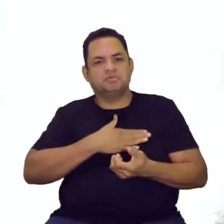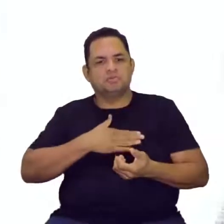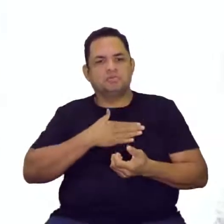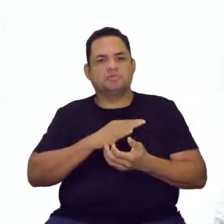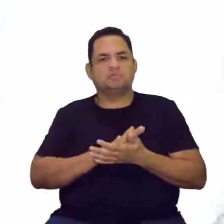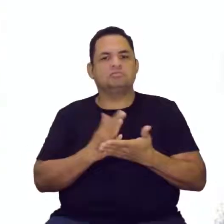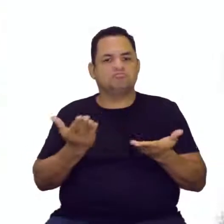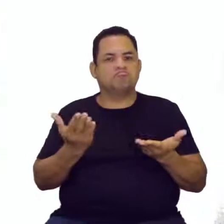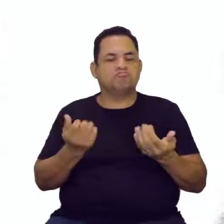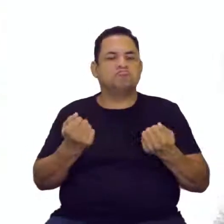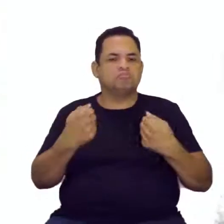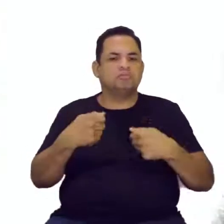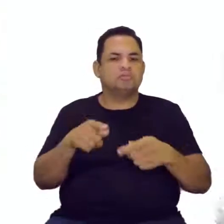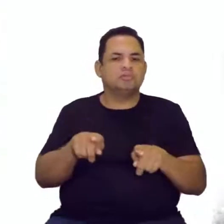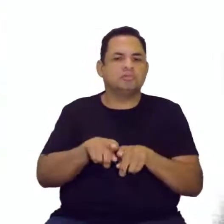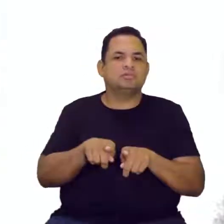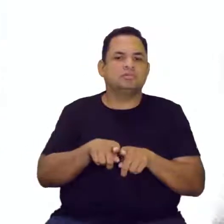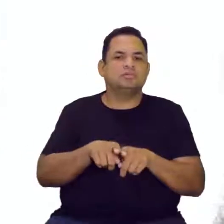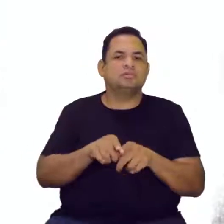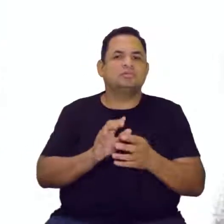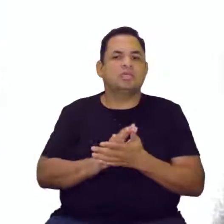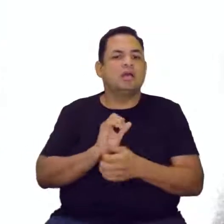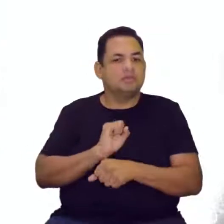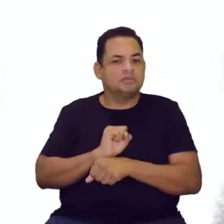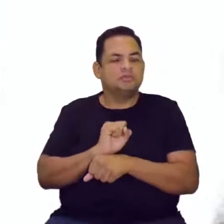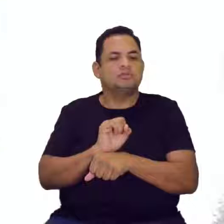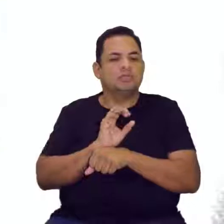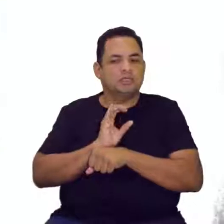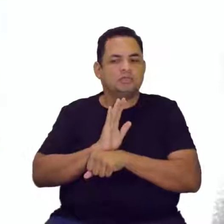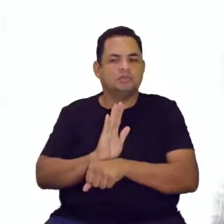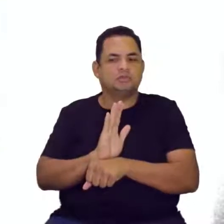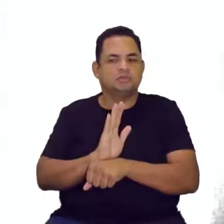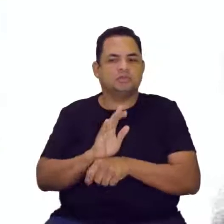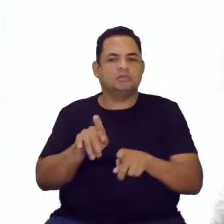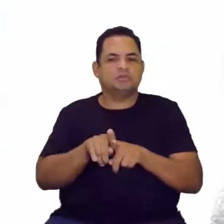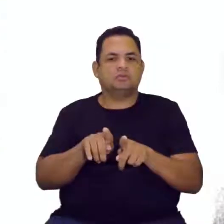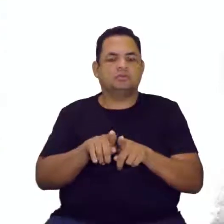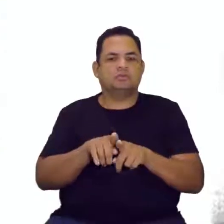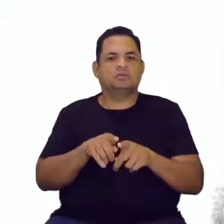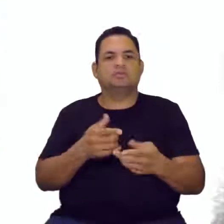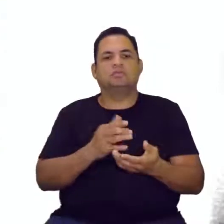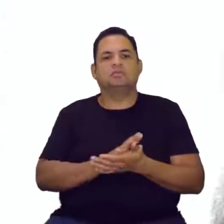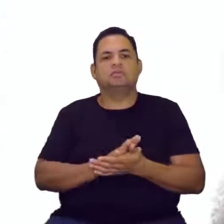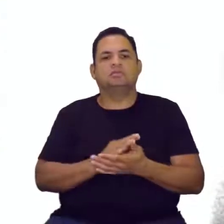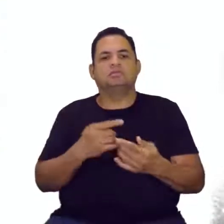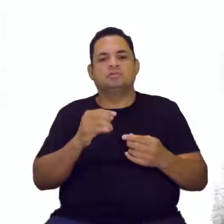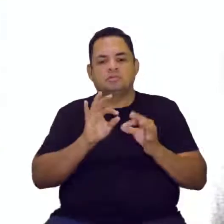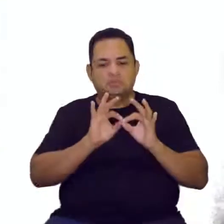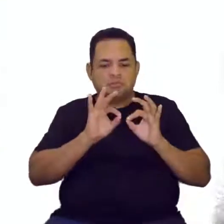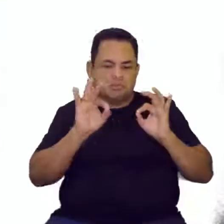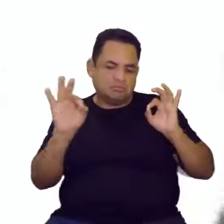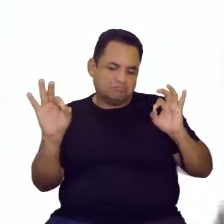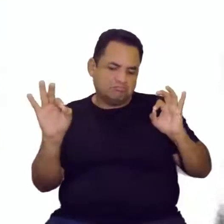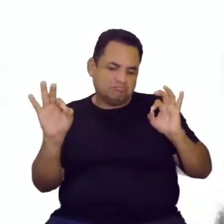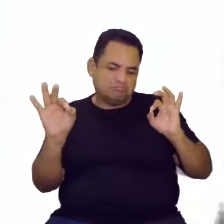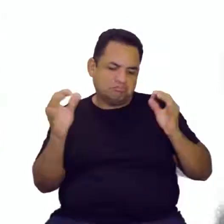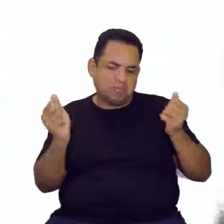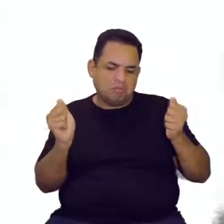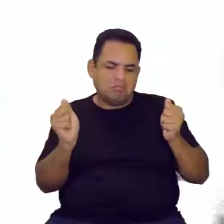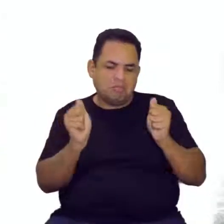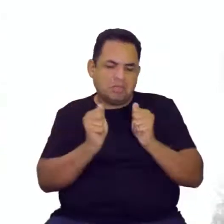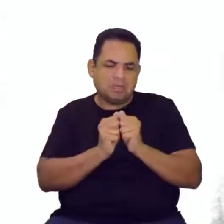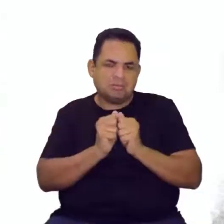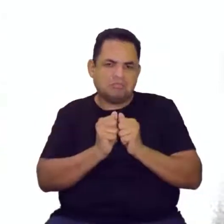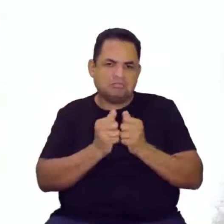transporte coletivo, a gente já está ajudando um pouco. O ideal é que, se o trajeto for pertinho, pequenininho, a gente possa